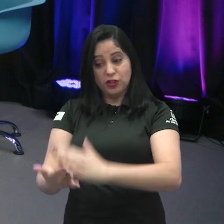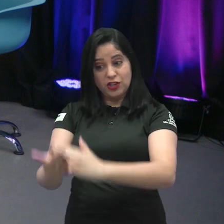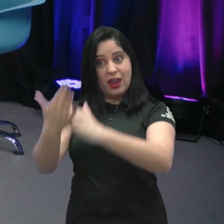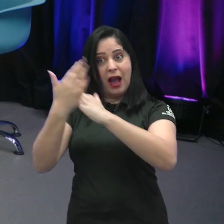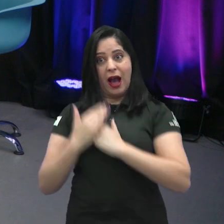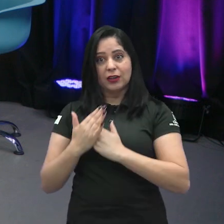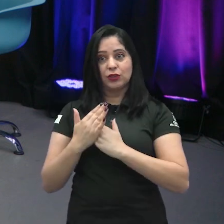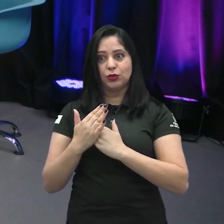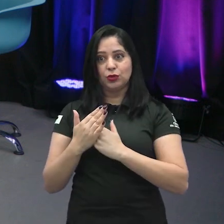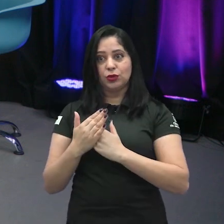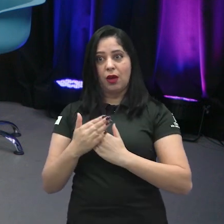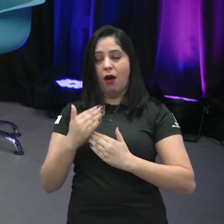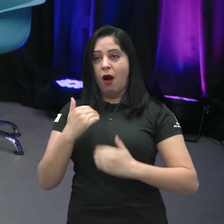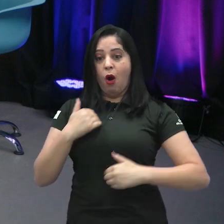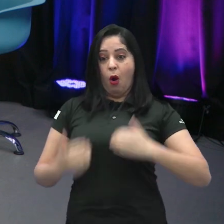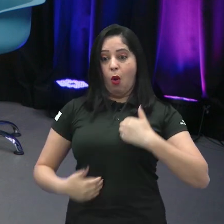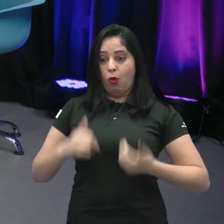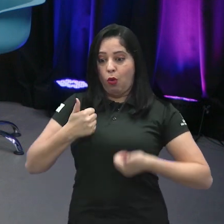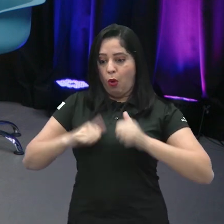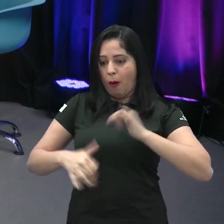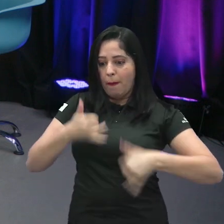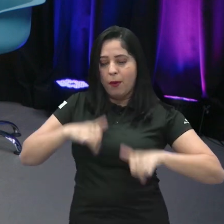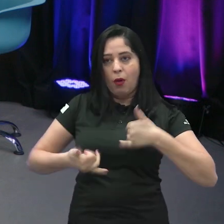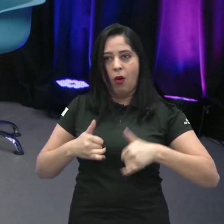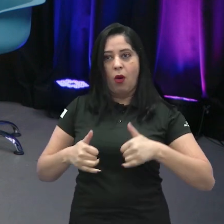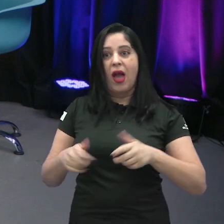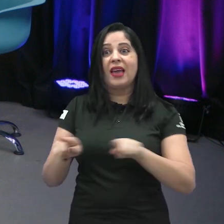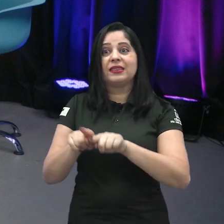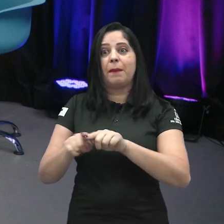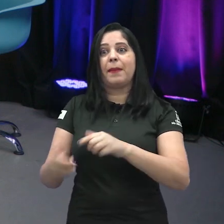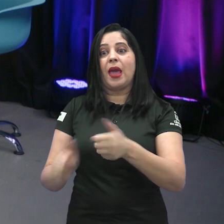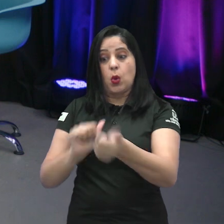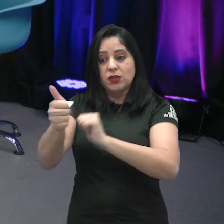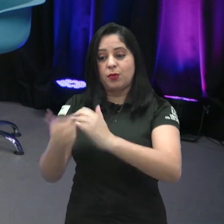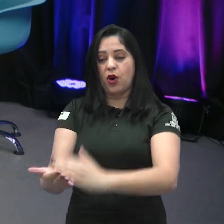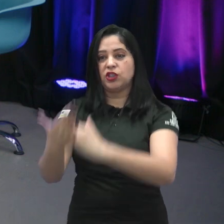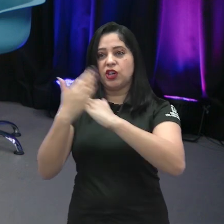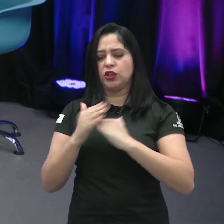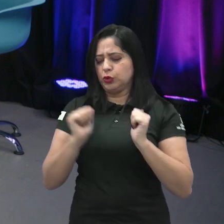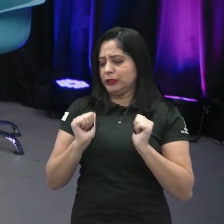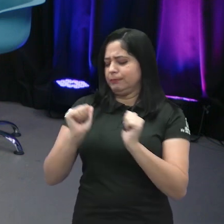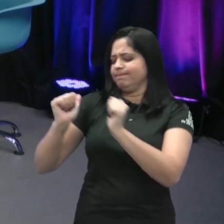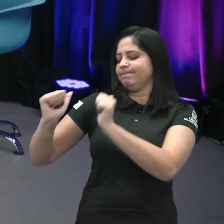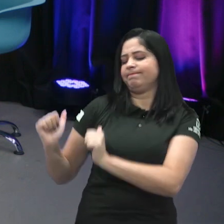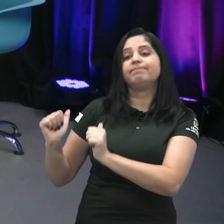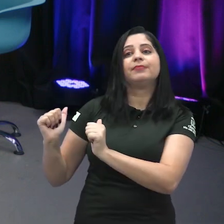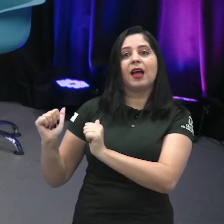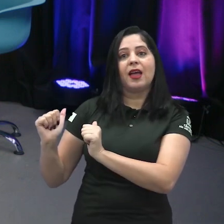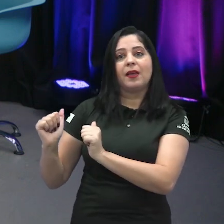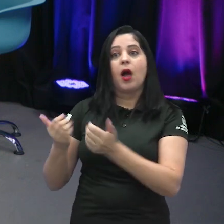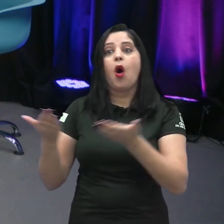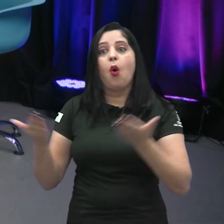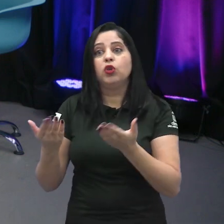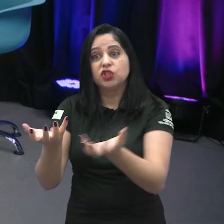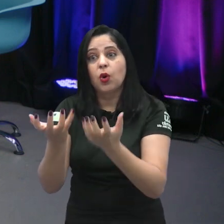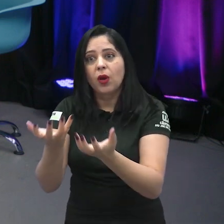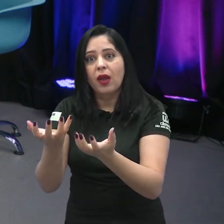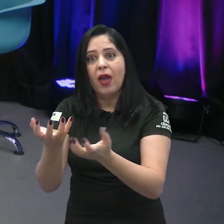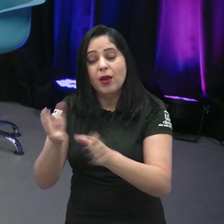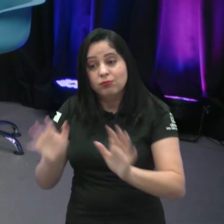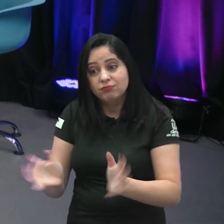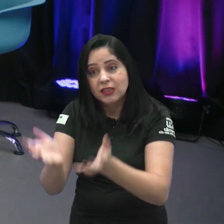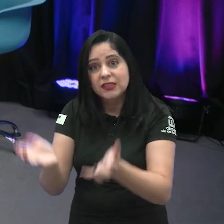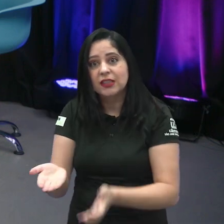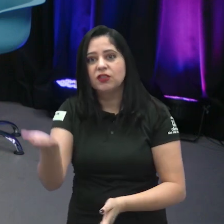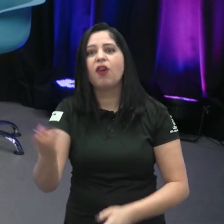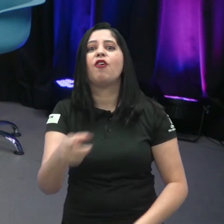tira a gente, muitas vezes, da procrastinação, né? E é isso que a gente quer inspirar as pessoas para fazer hoje, no dia de hoje, dar esse start.